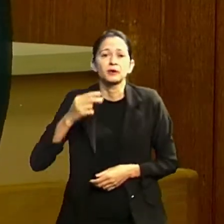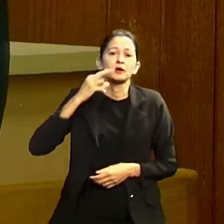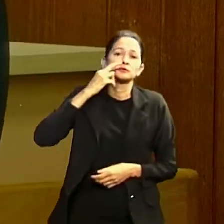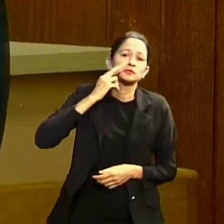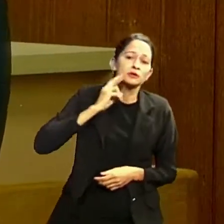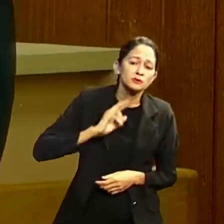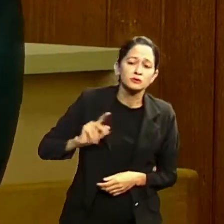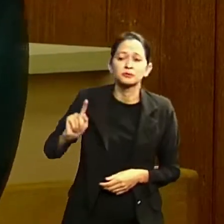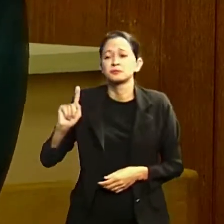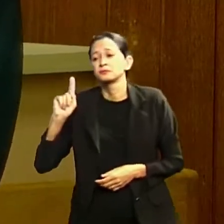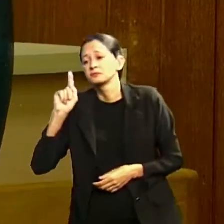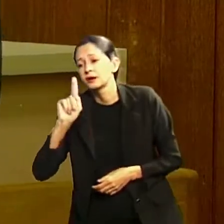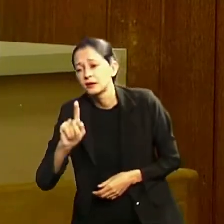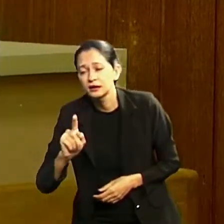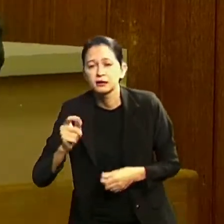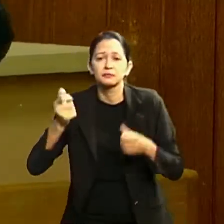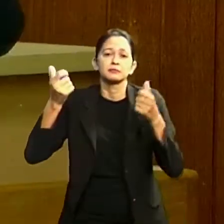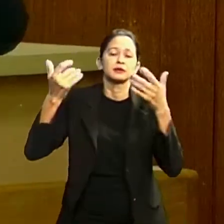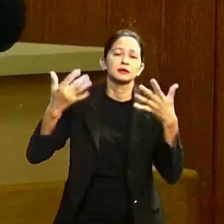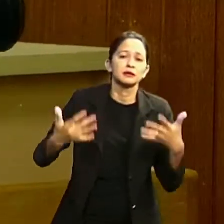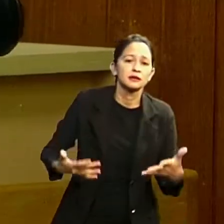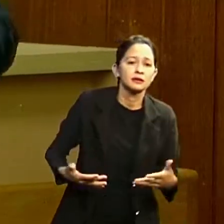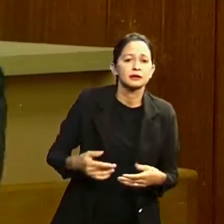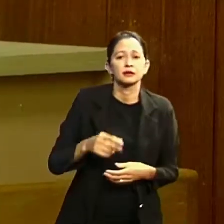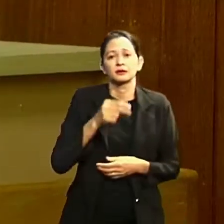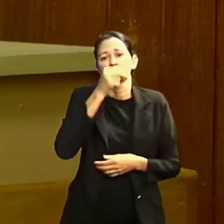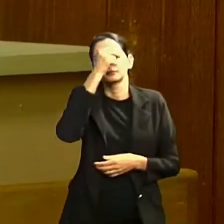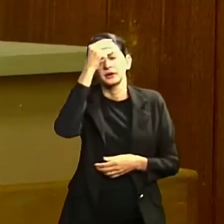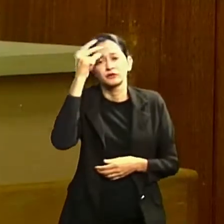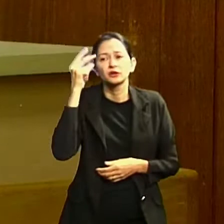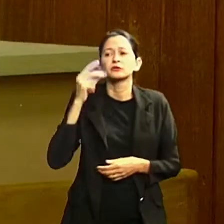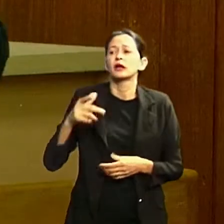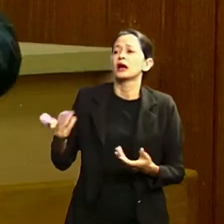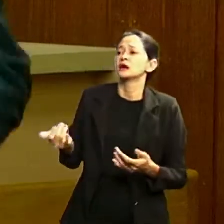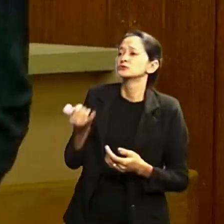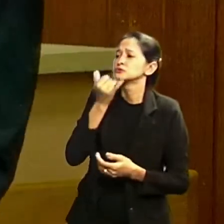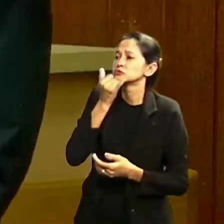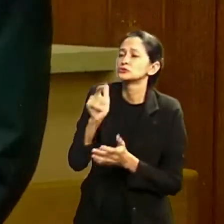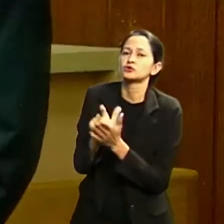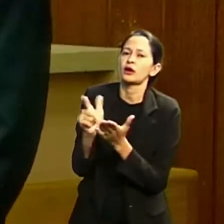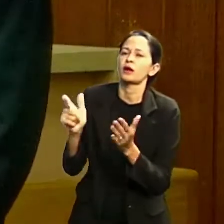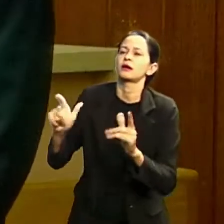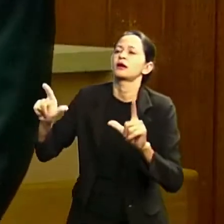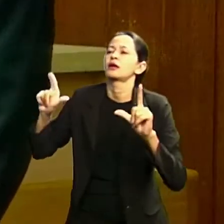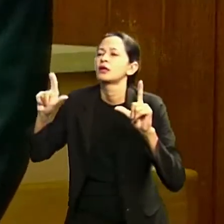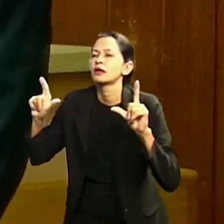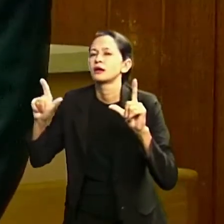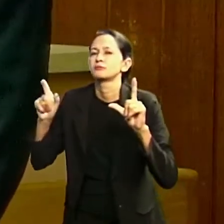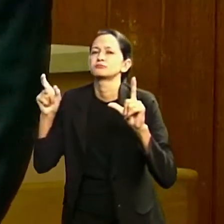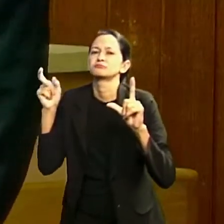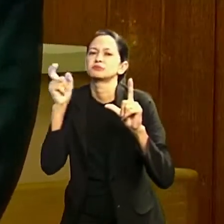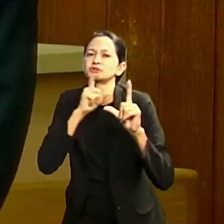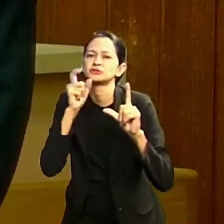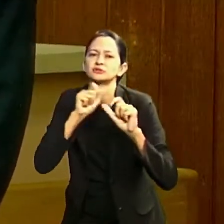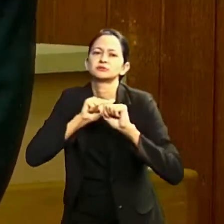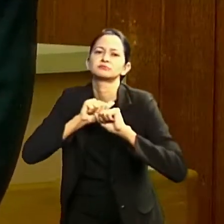maneira irresponsável, né, falando para a imprensa, mentindo para a população. Nós